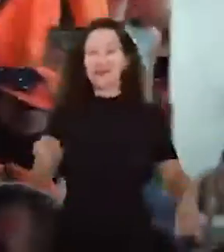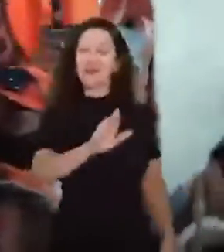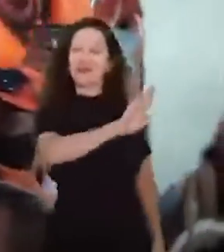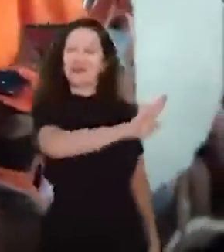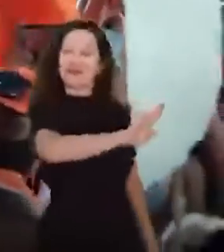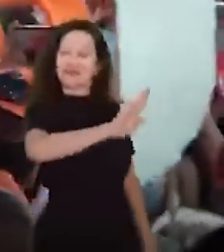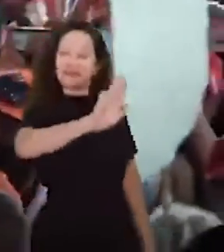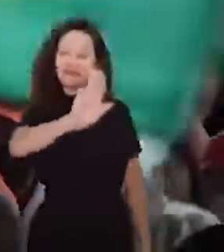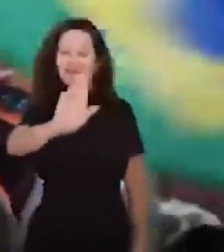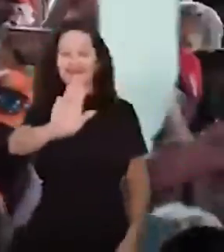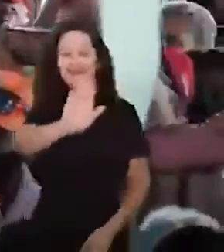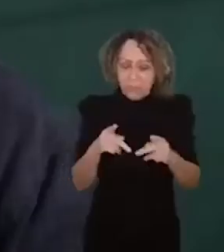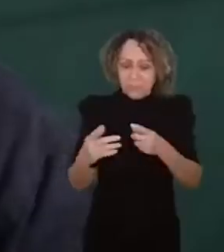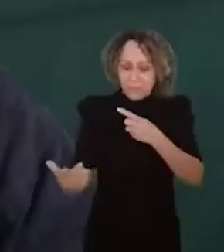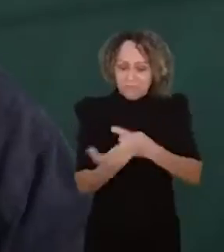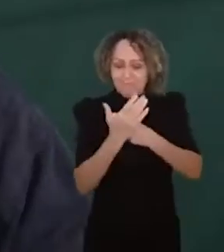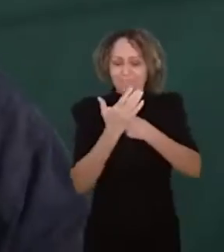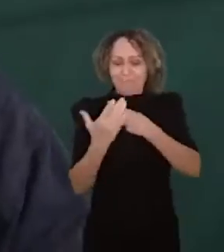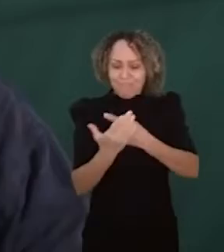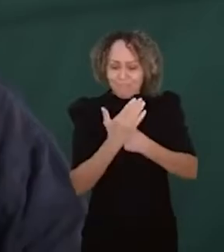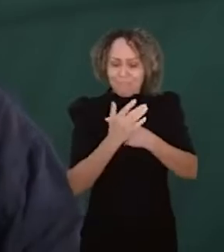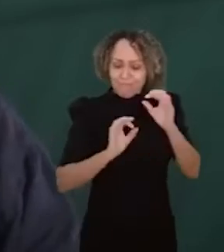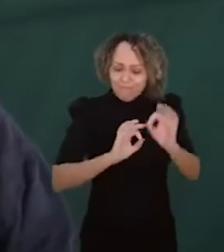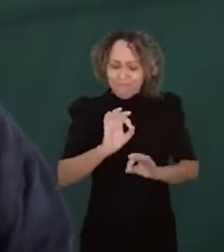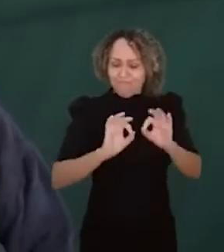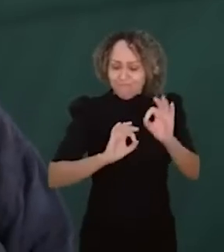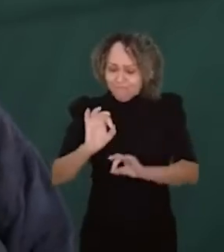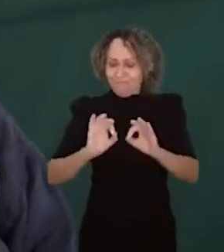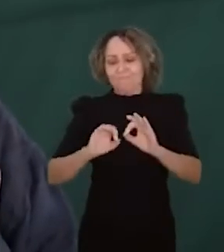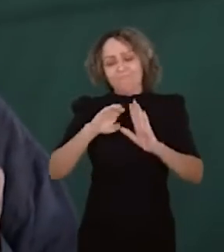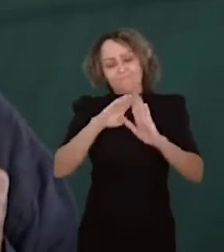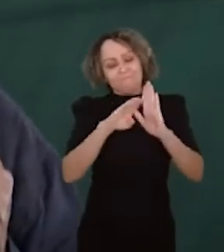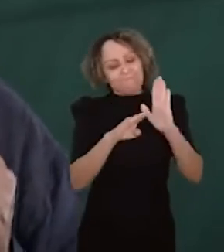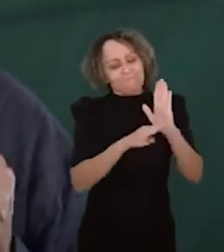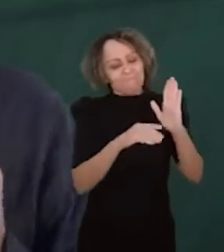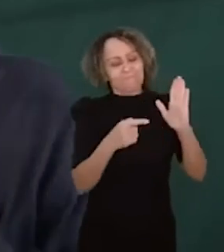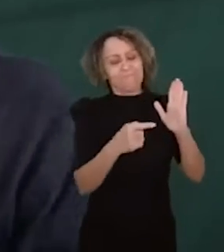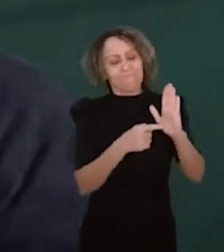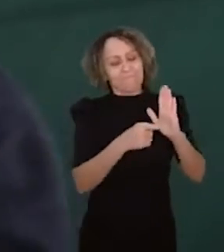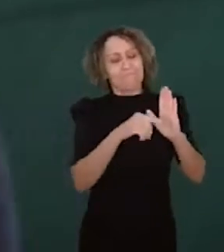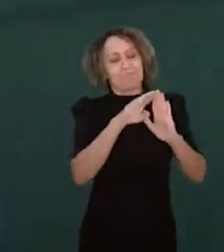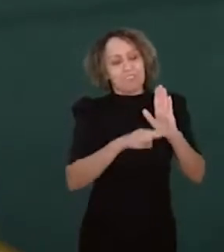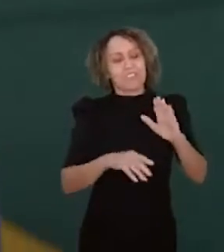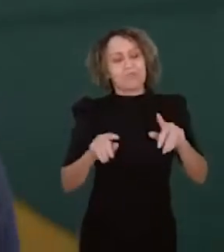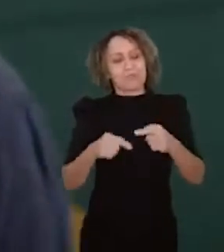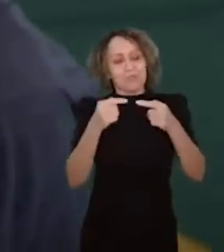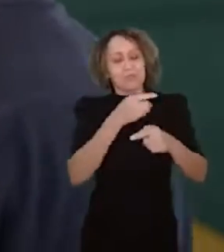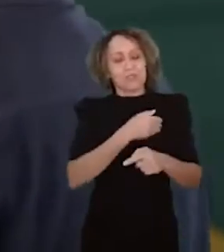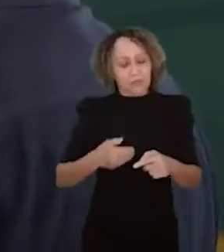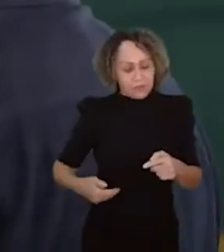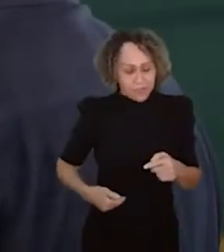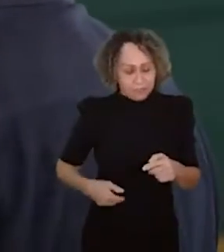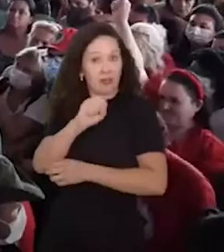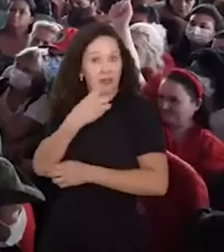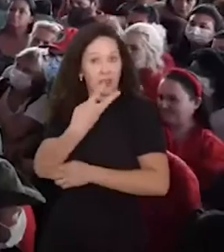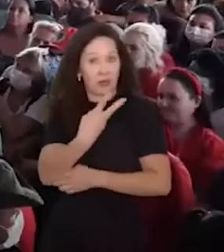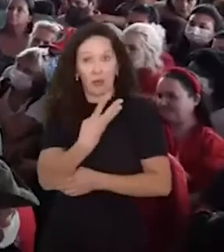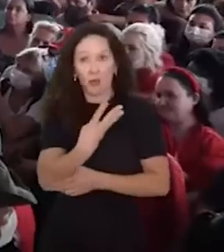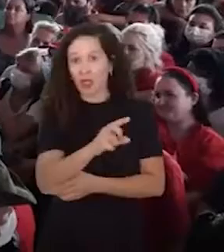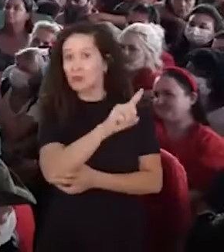consertar o país. Eu tenho certeza que no dia 2 de outubro o povo vai dar um golpe no